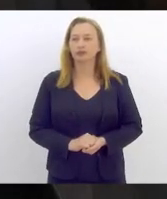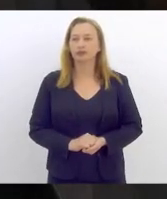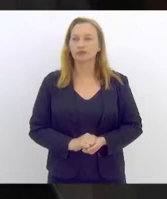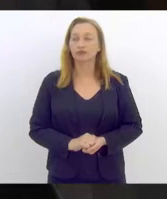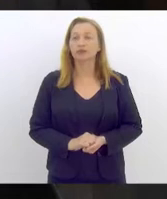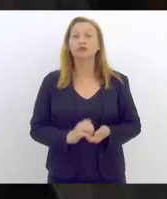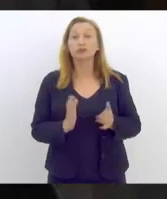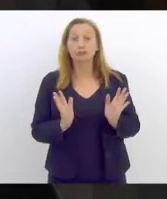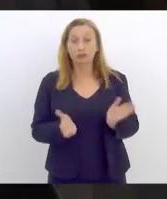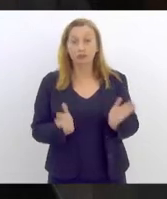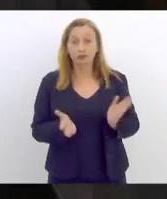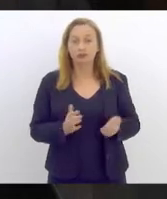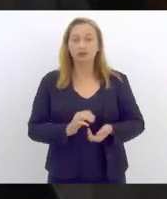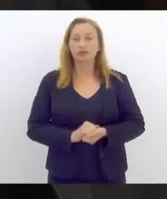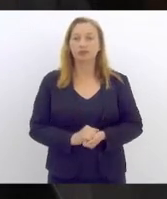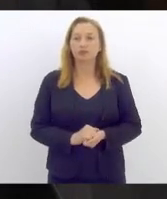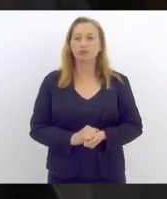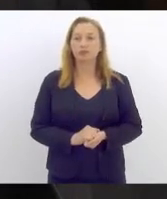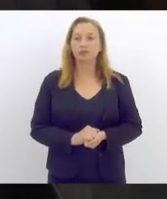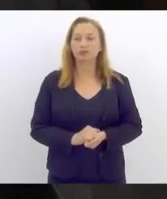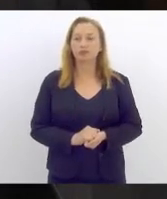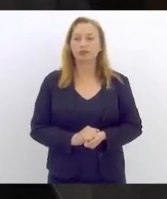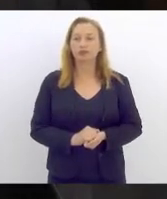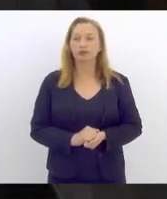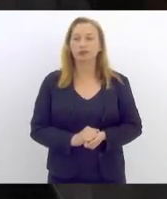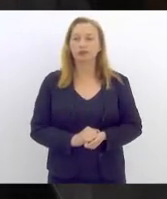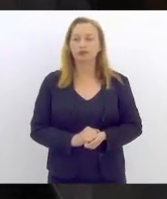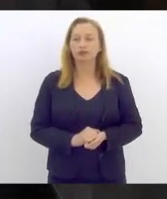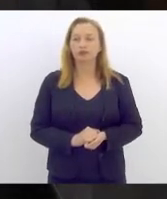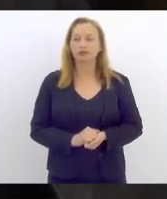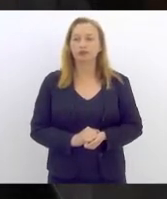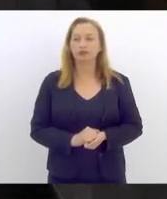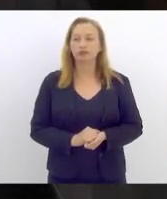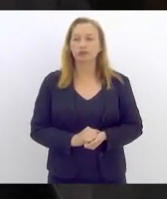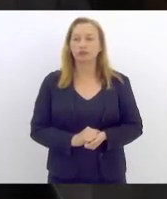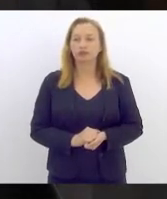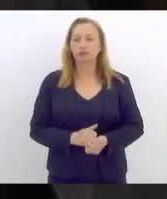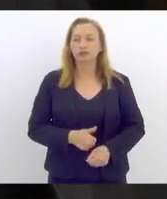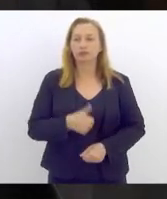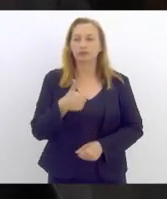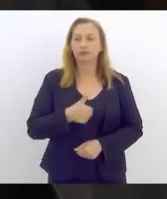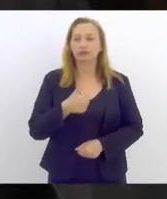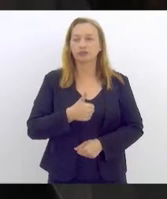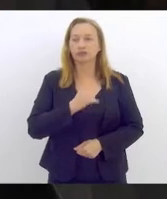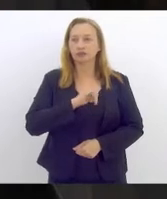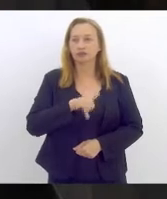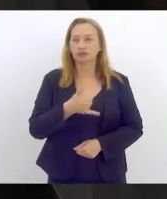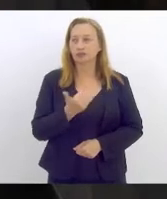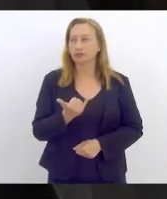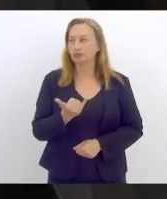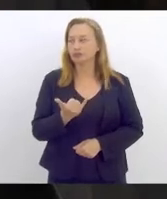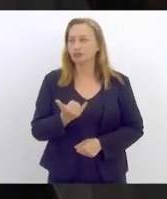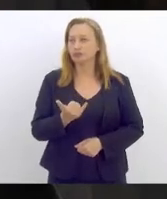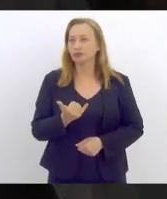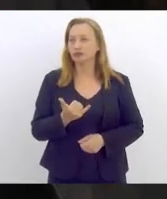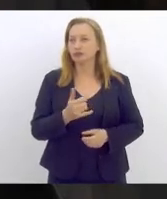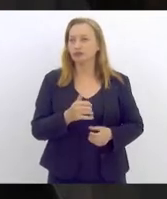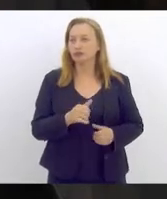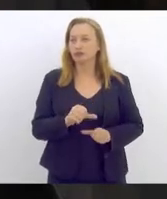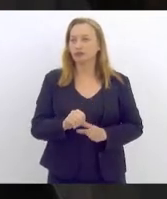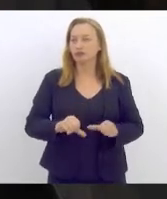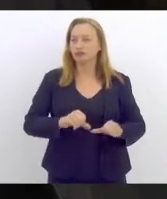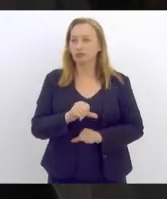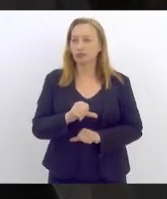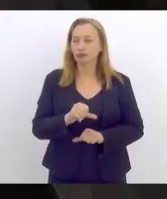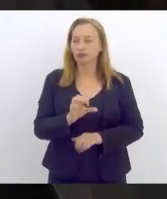então agora é se fazer a transição até chegar primeiro de janeiro quando é a troca formal